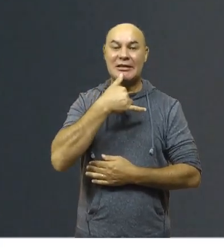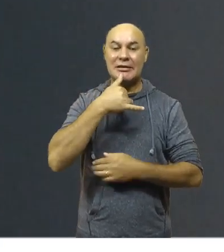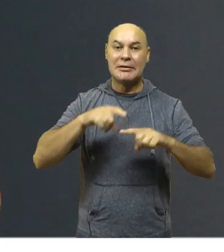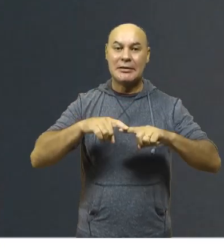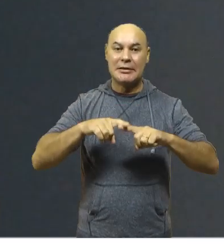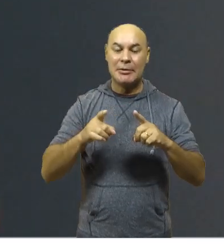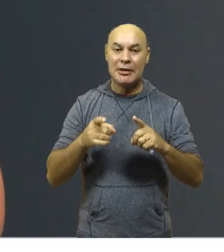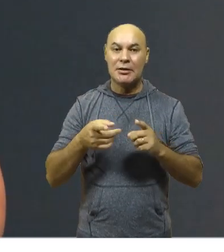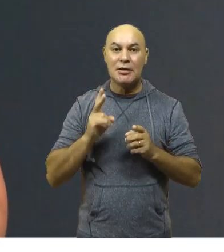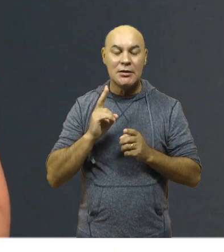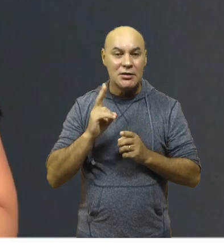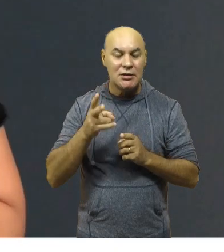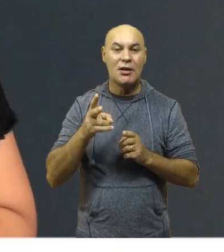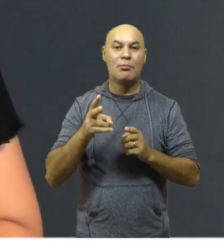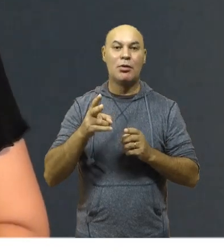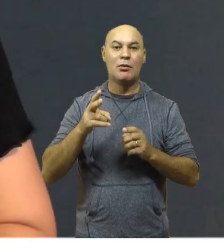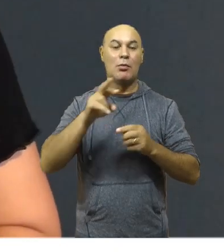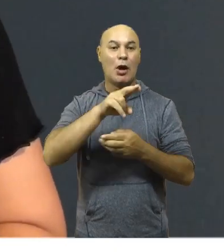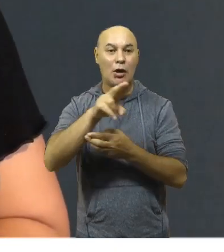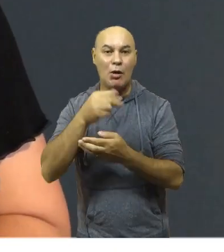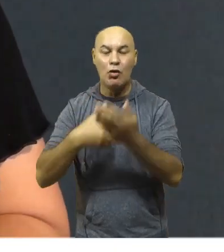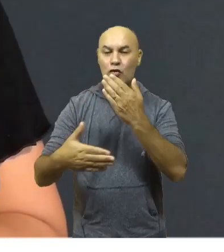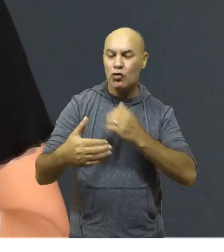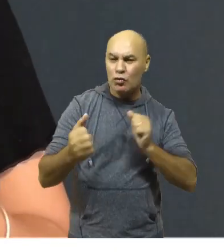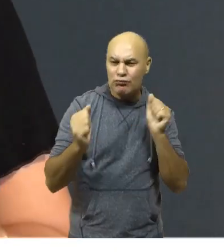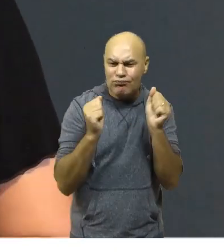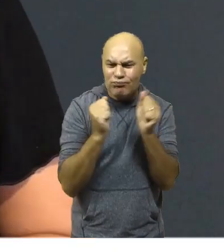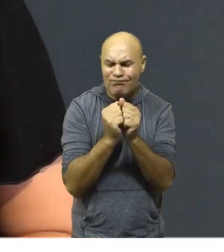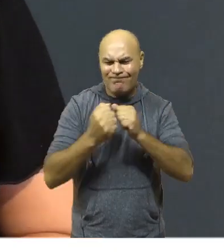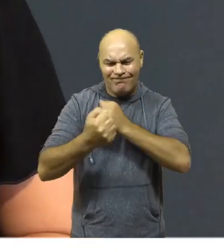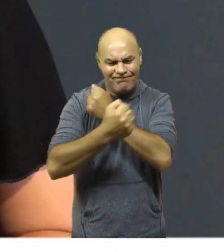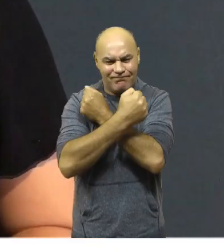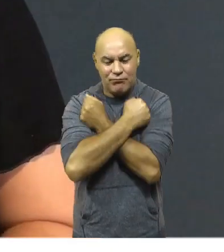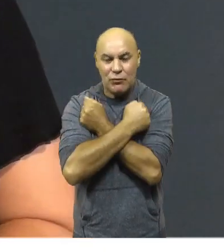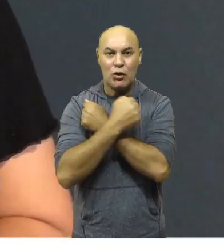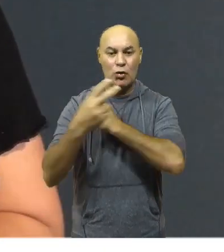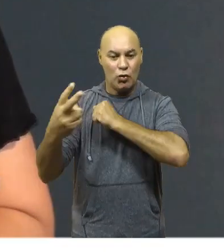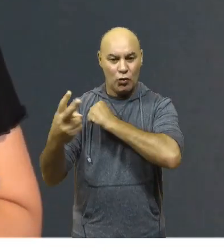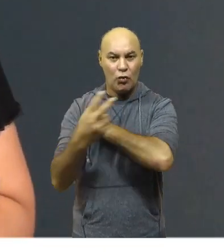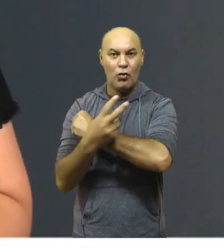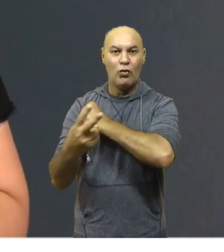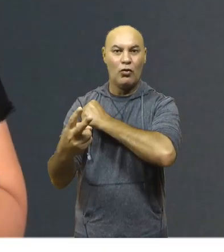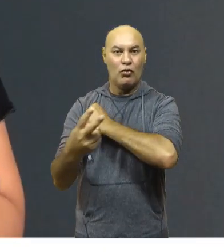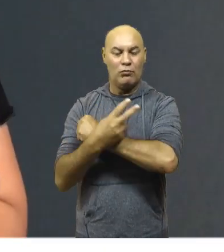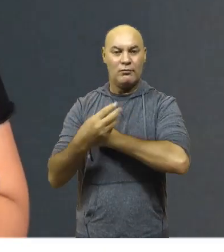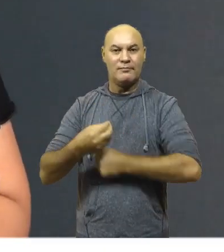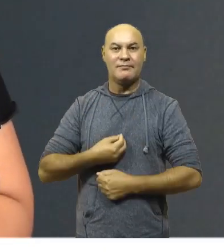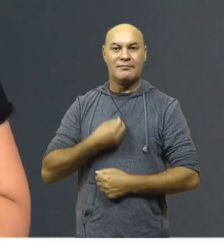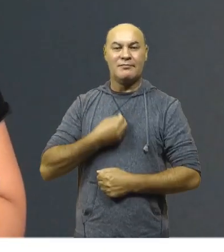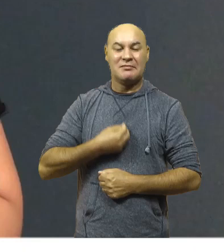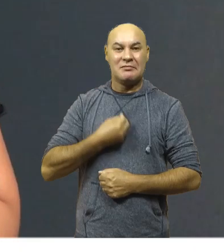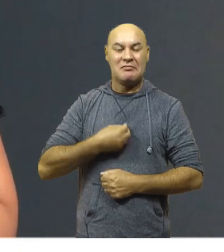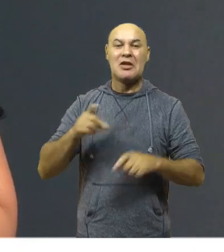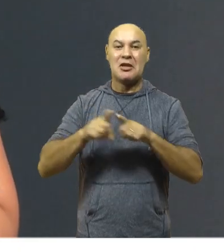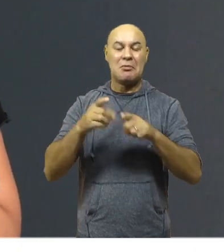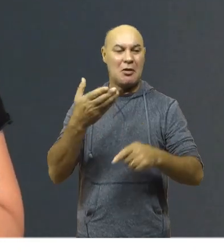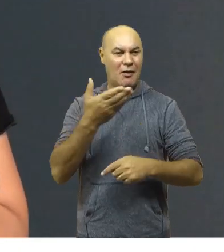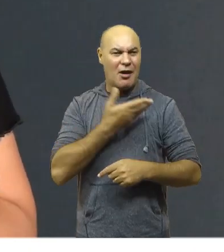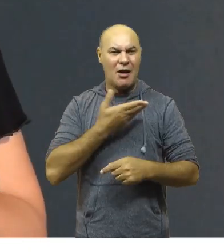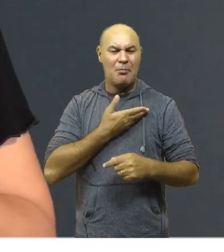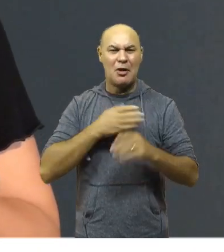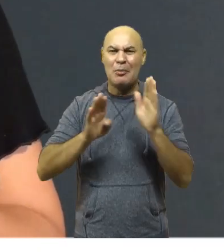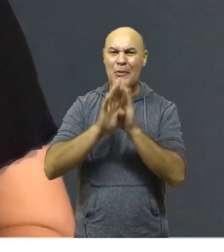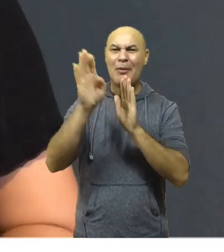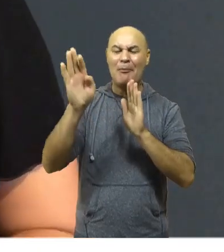tempo eu me senti muito acolhida pela igreja, eu me senti cuidada, os amigos da igreja realmente